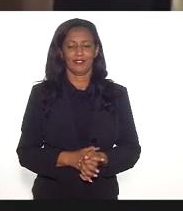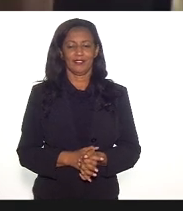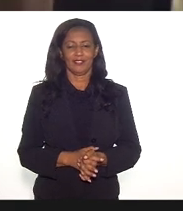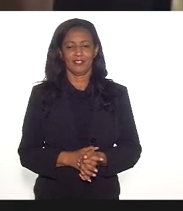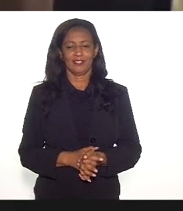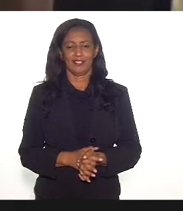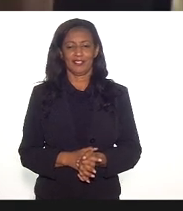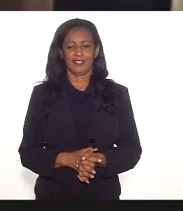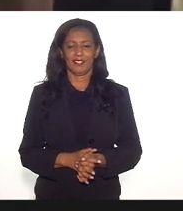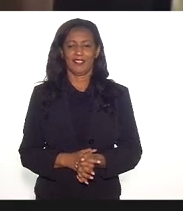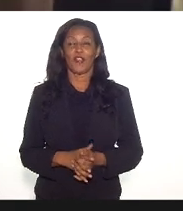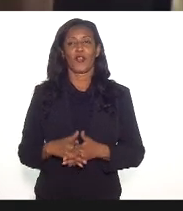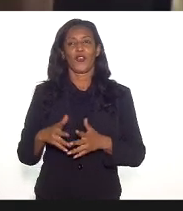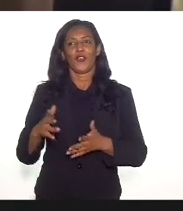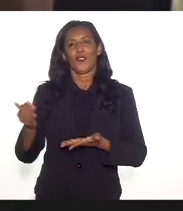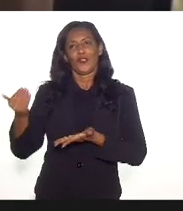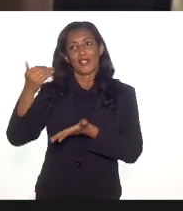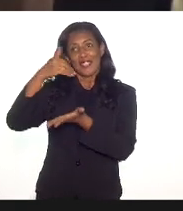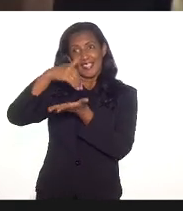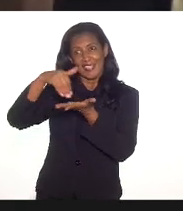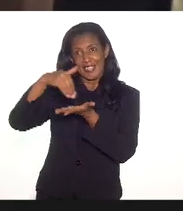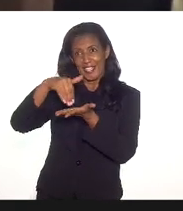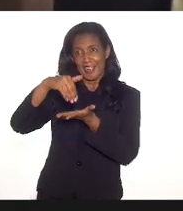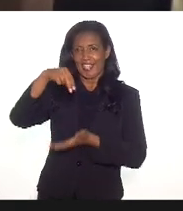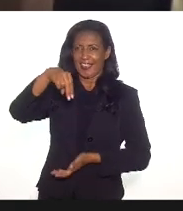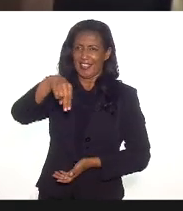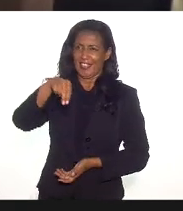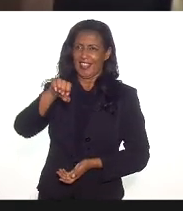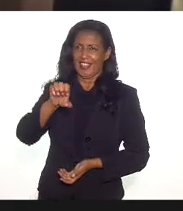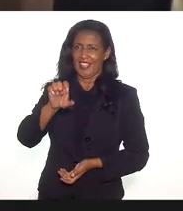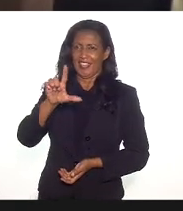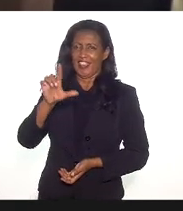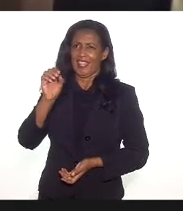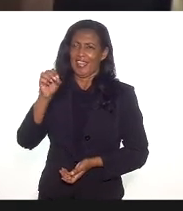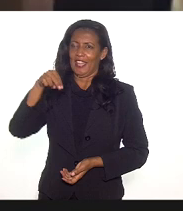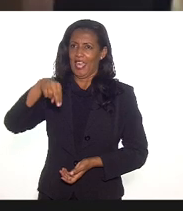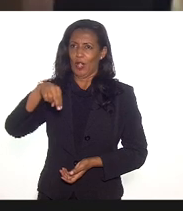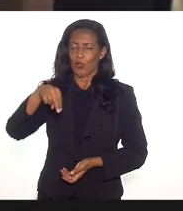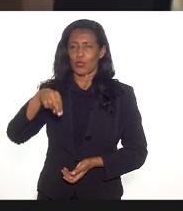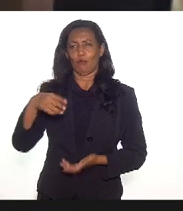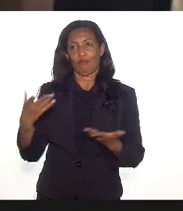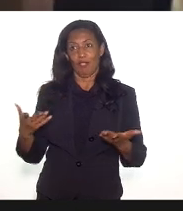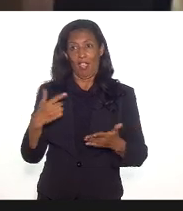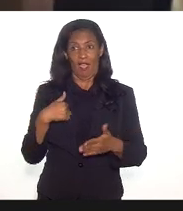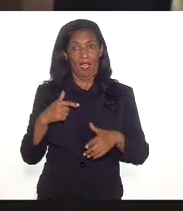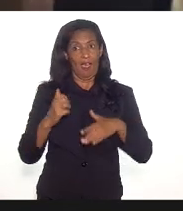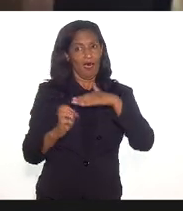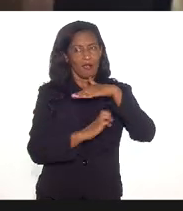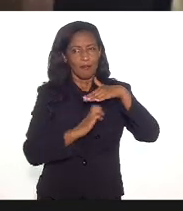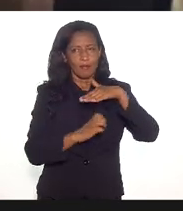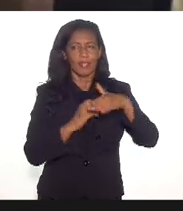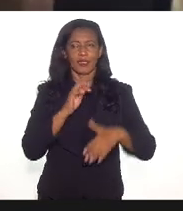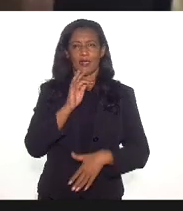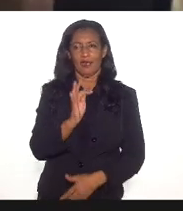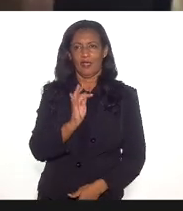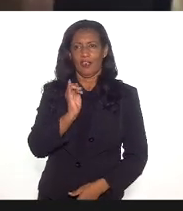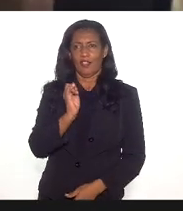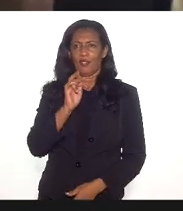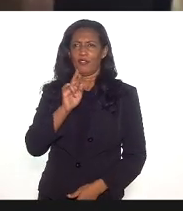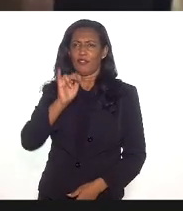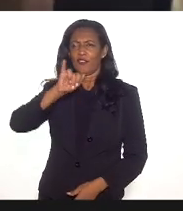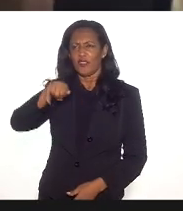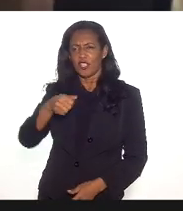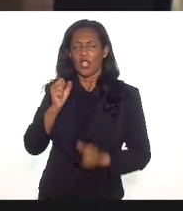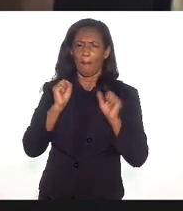Colocar ao secretário Nelson Rocha, a Firjan, à disposição, conforme falei ontem, para contribuir em pesquisa,